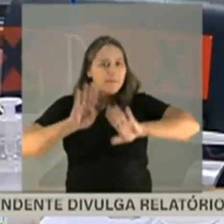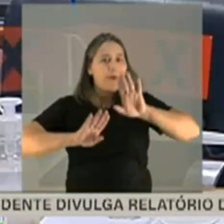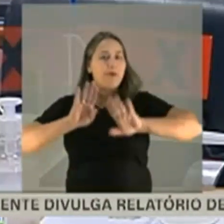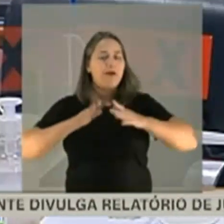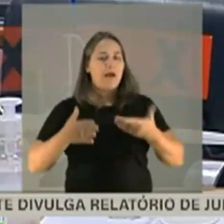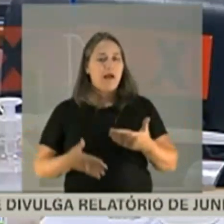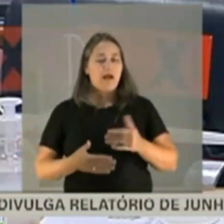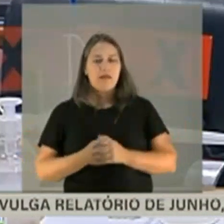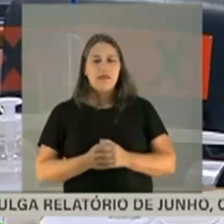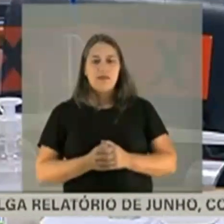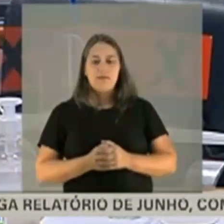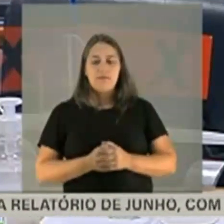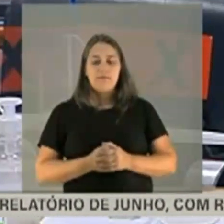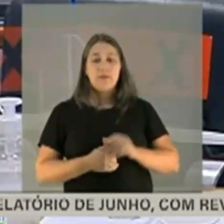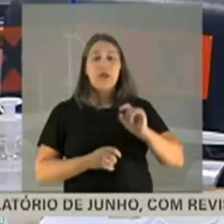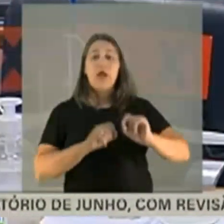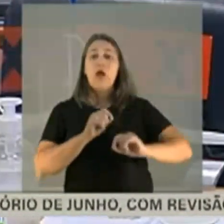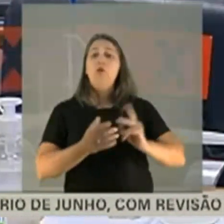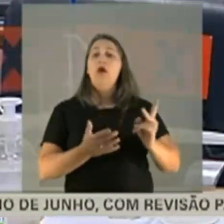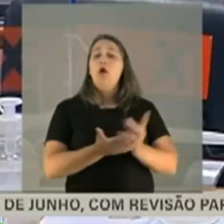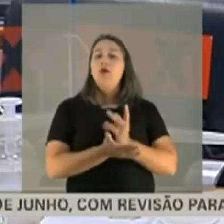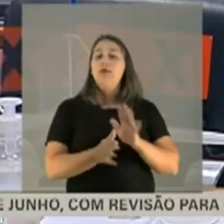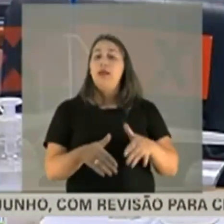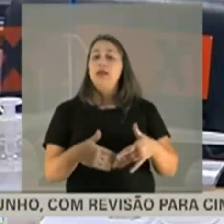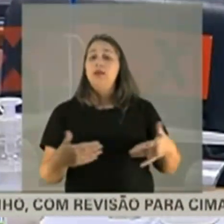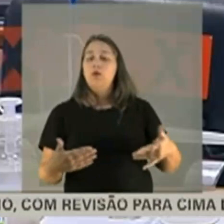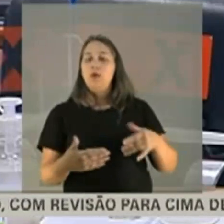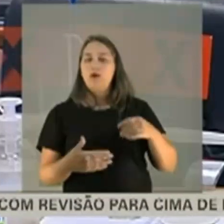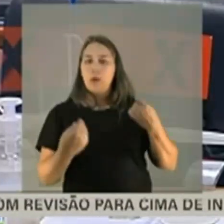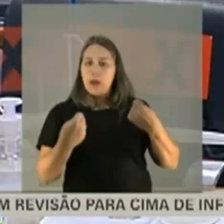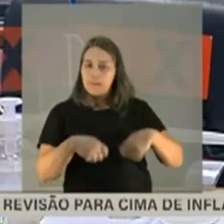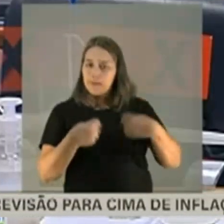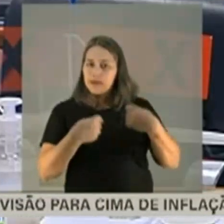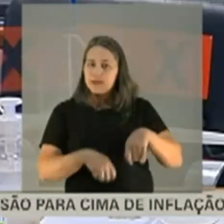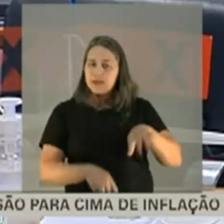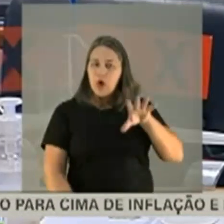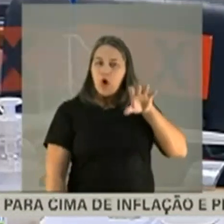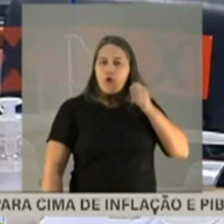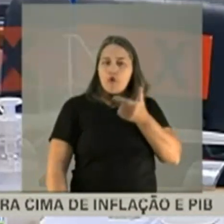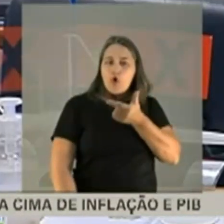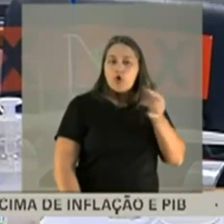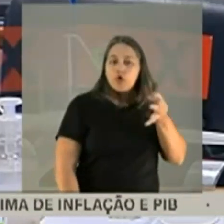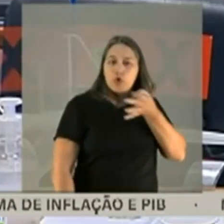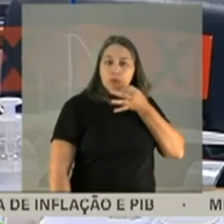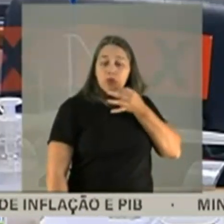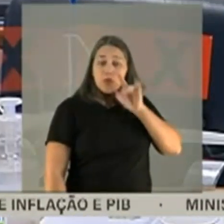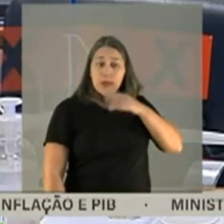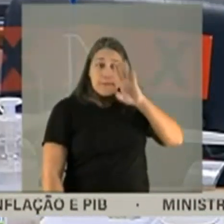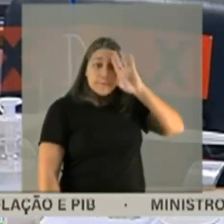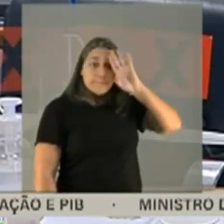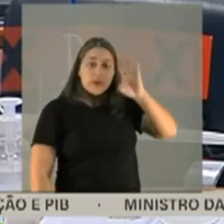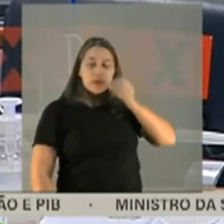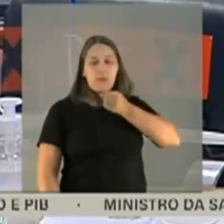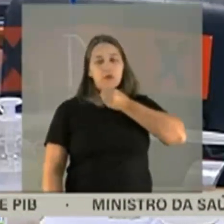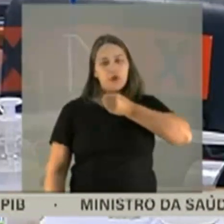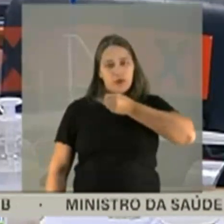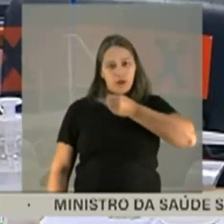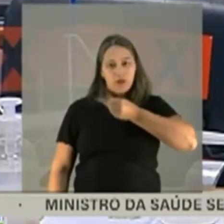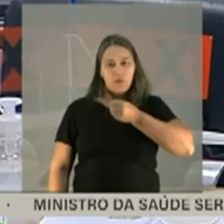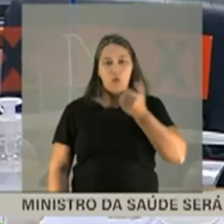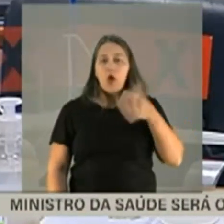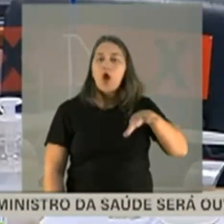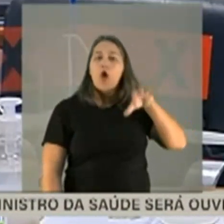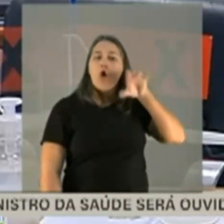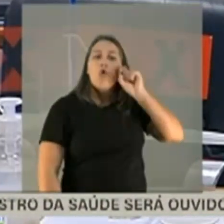democracia, é isso que acontece quando deve ouvir o outro lado, que é um princípio do jornalismo. Ouvir o